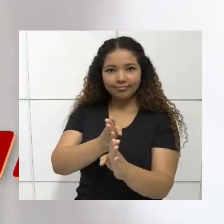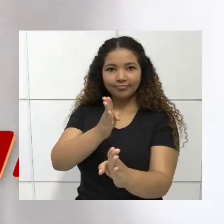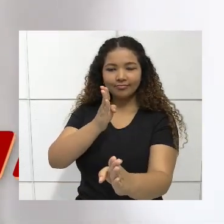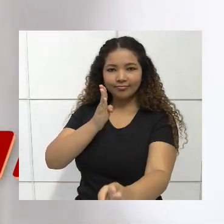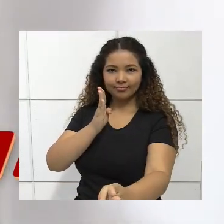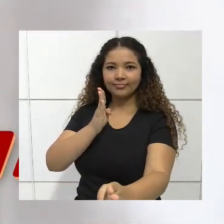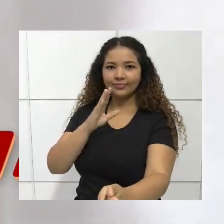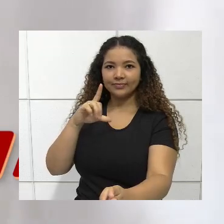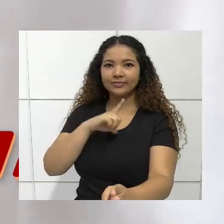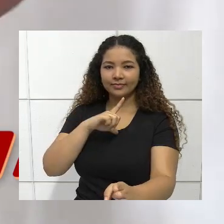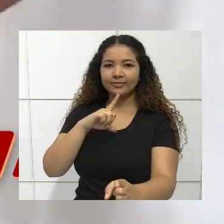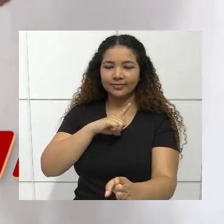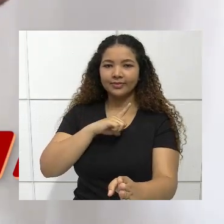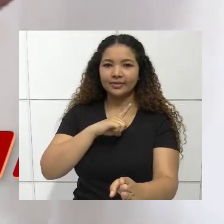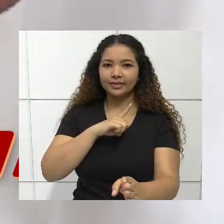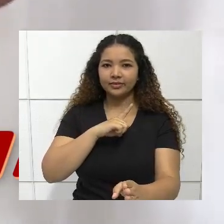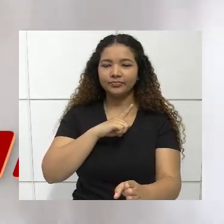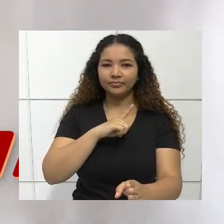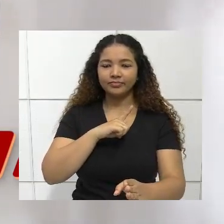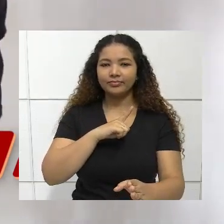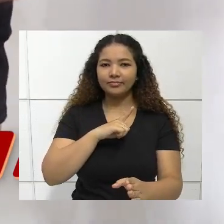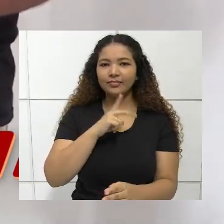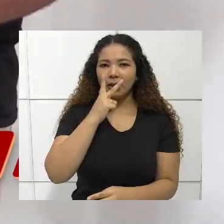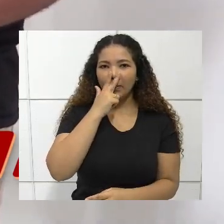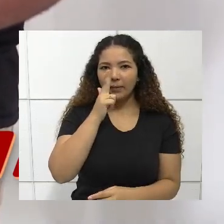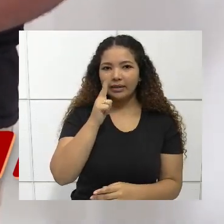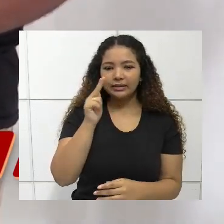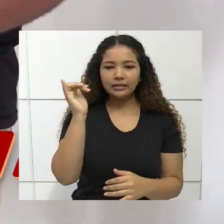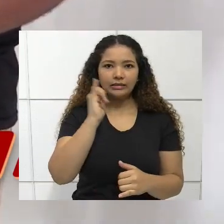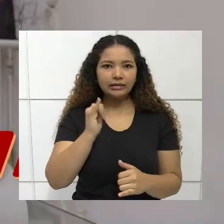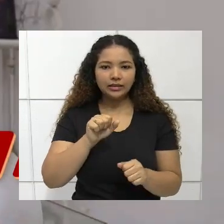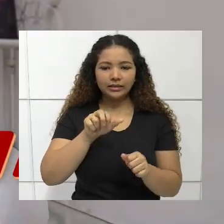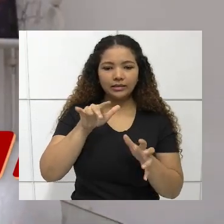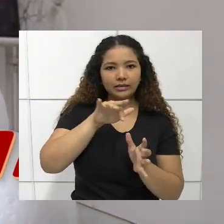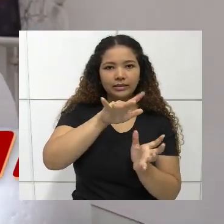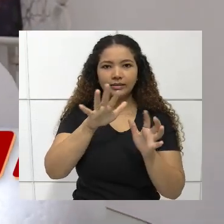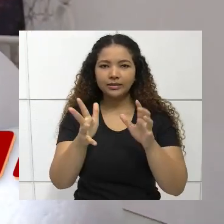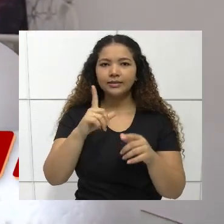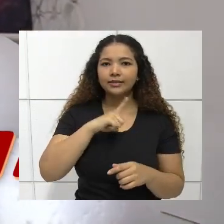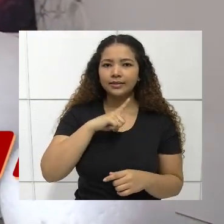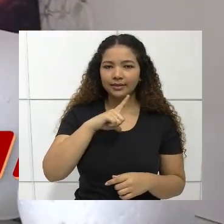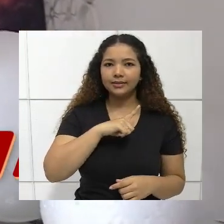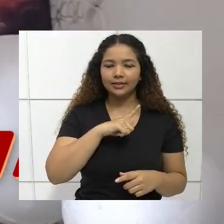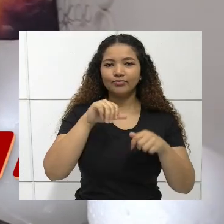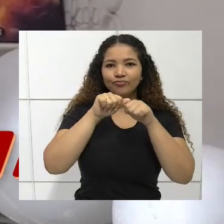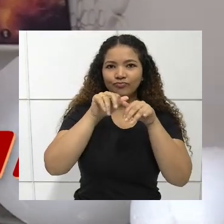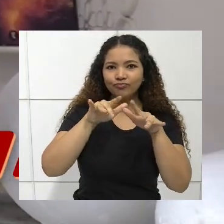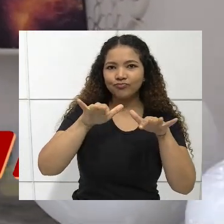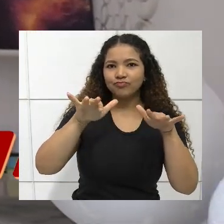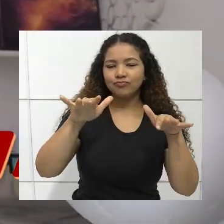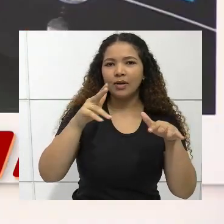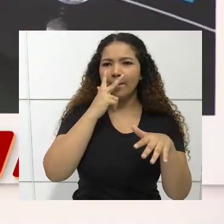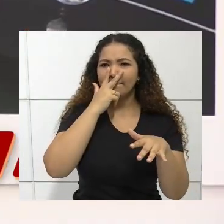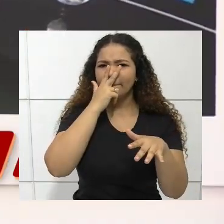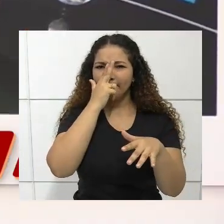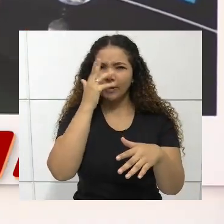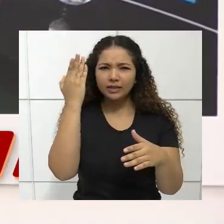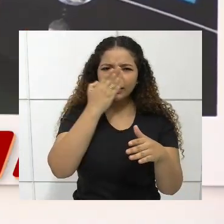né, são ondas eletromagnéticas, né? Daqui a pouco eu vou falar mais sobre isso, vai estar projetando uma sombra